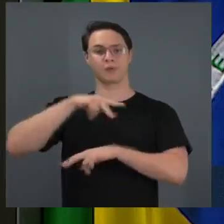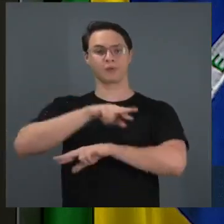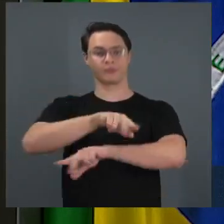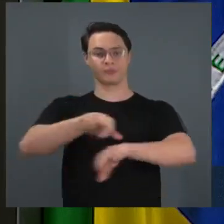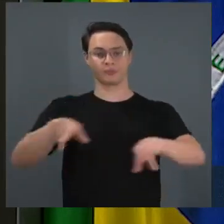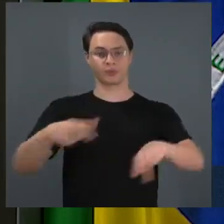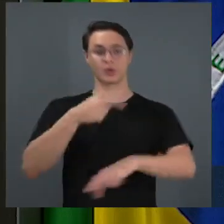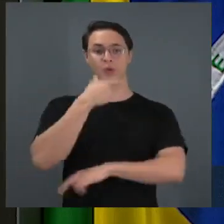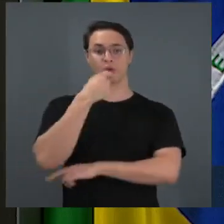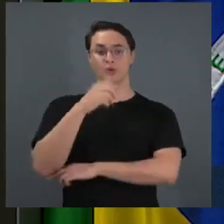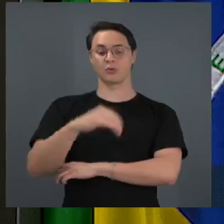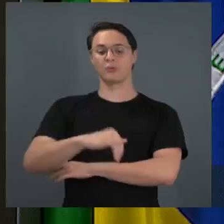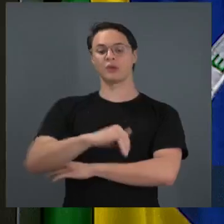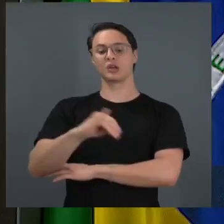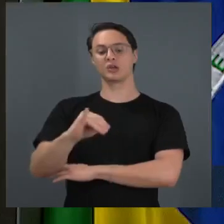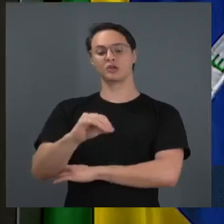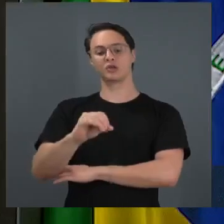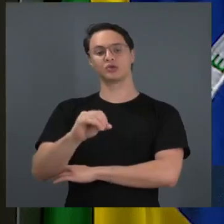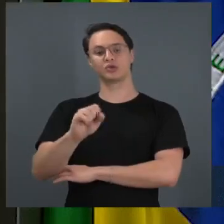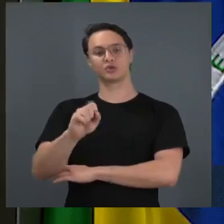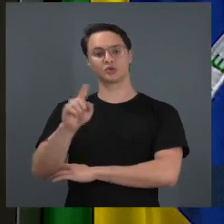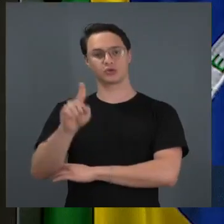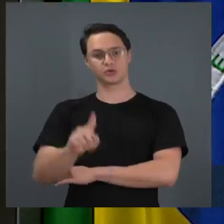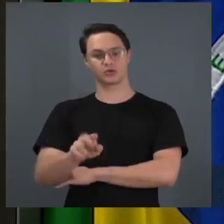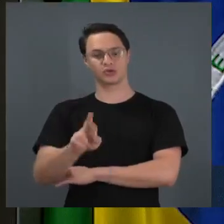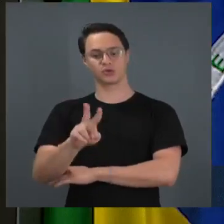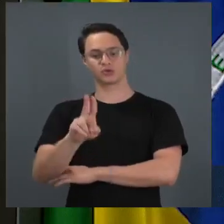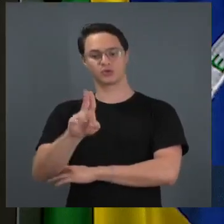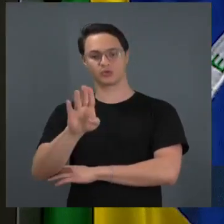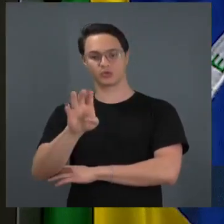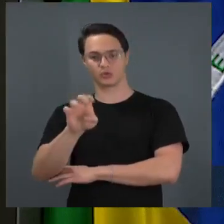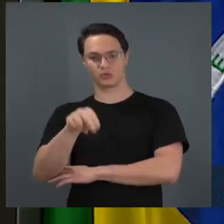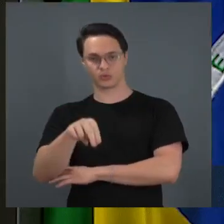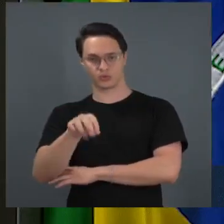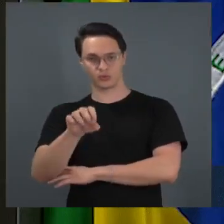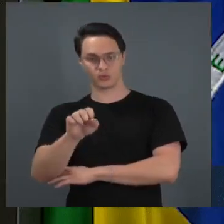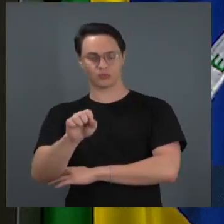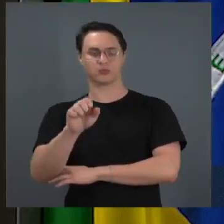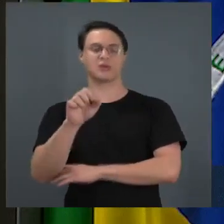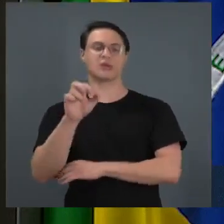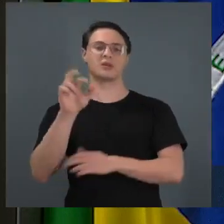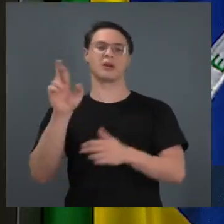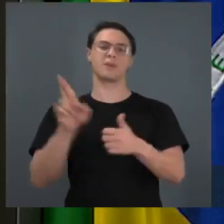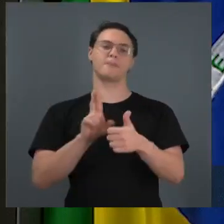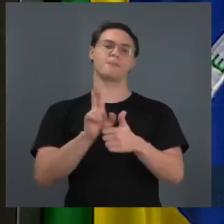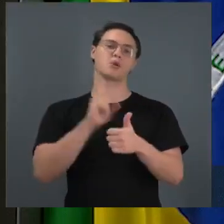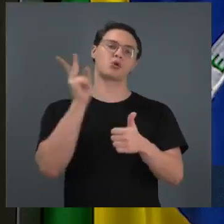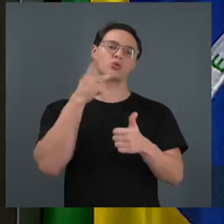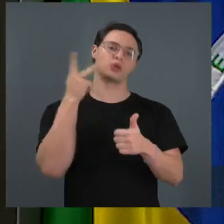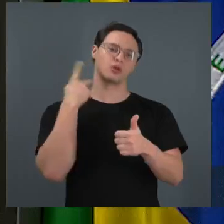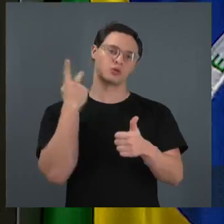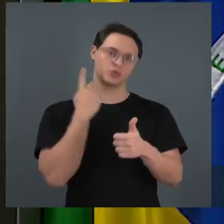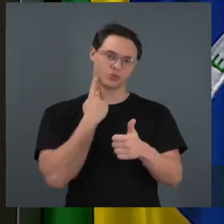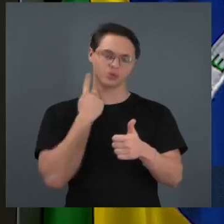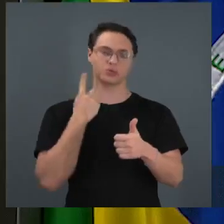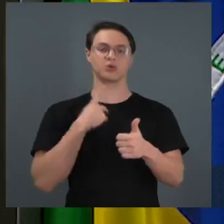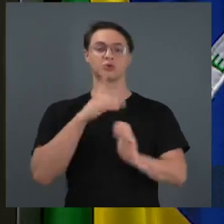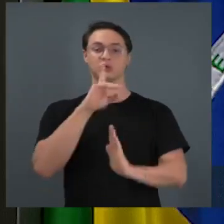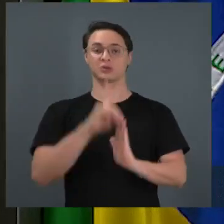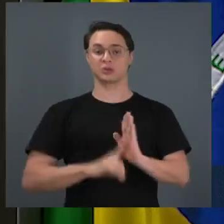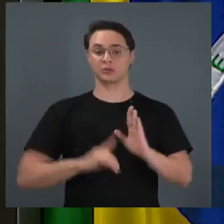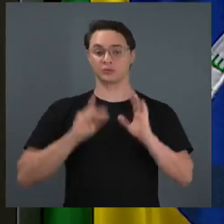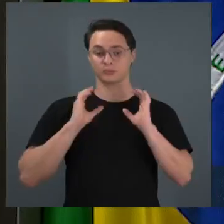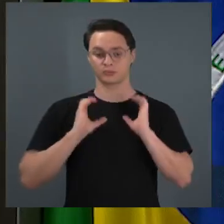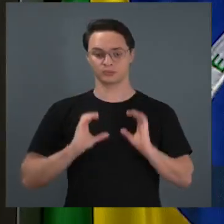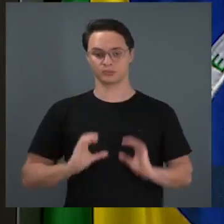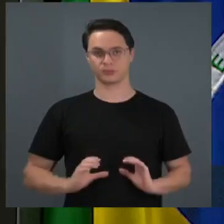José Rubens Prates, procurador da República e procurador regional dos Direitos do Cidadão